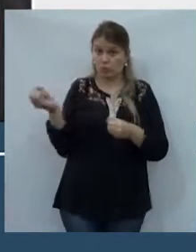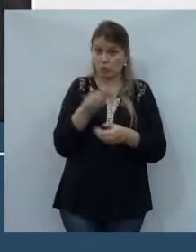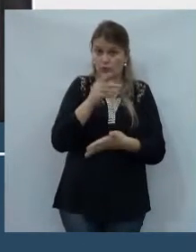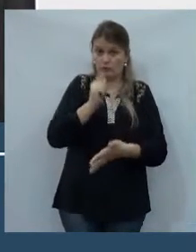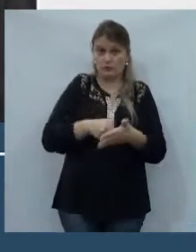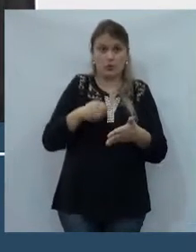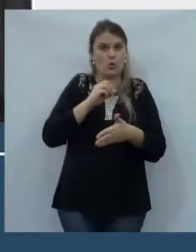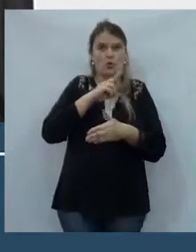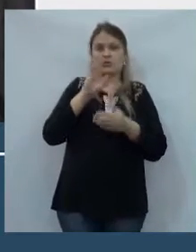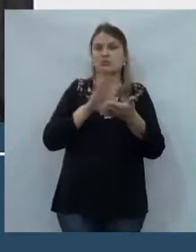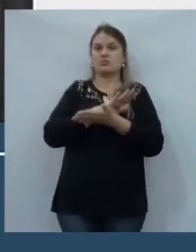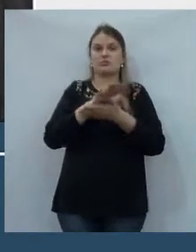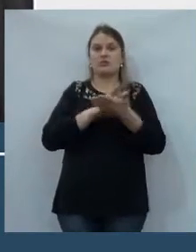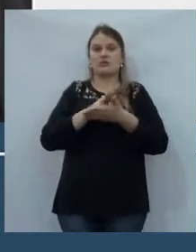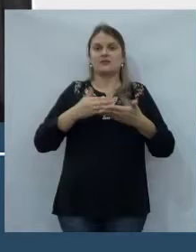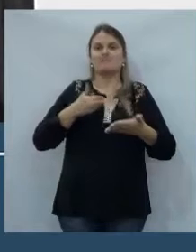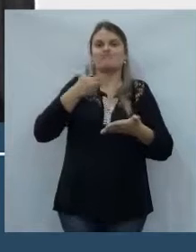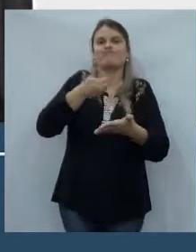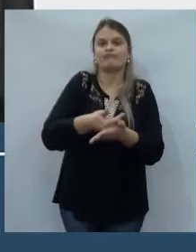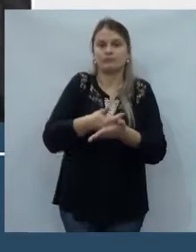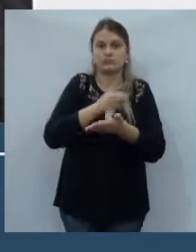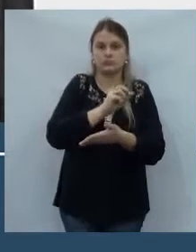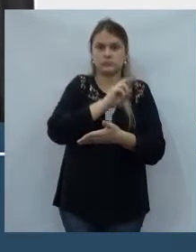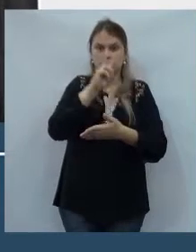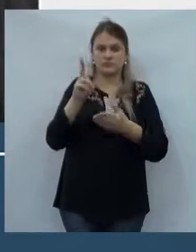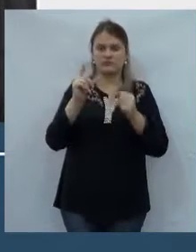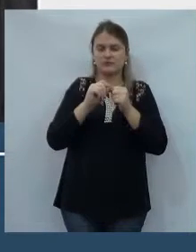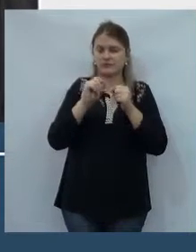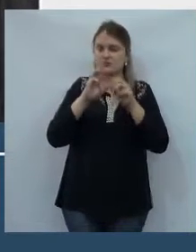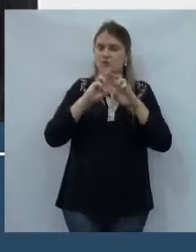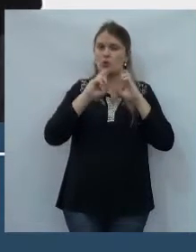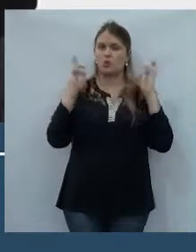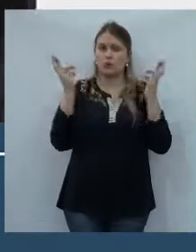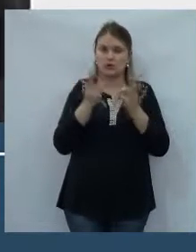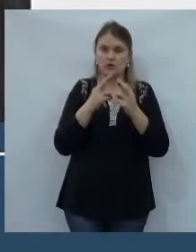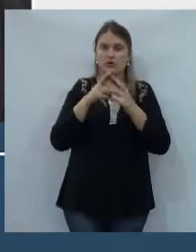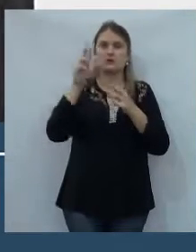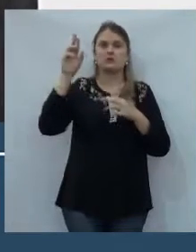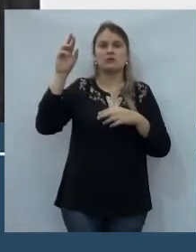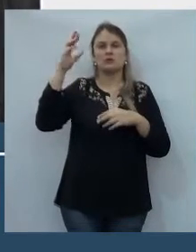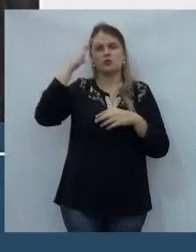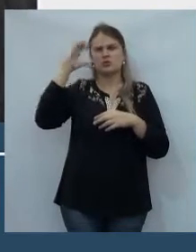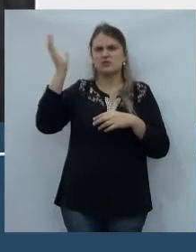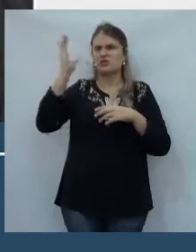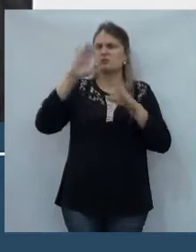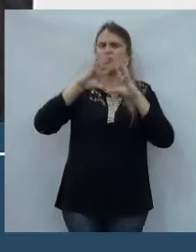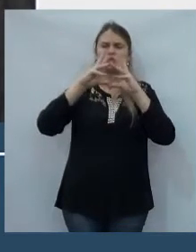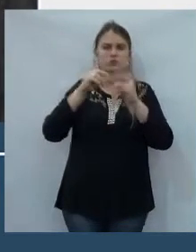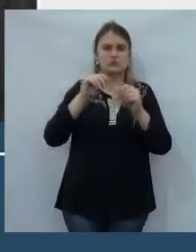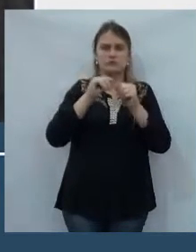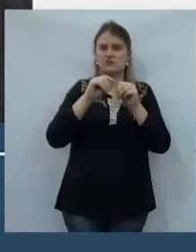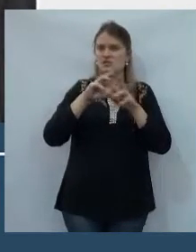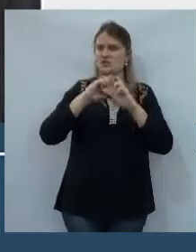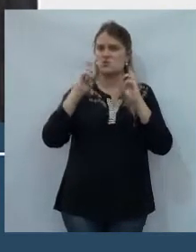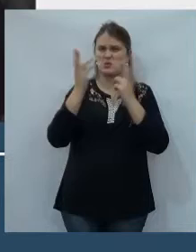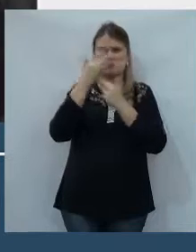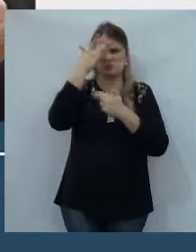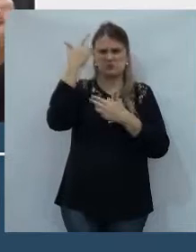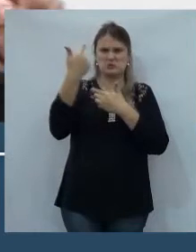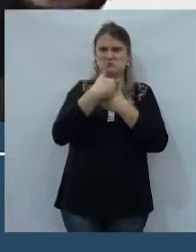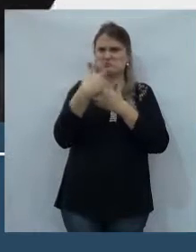investir na Vitória. Poxa, foi feito tantas reuniões aqui na rede, em Curitiba, na Sanepar. Fomos maltratados por muitas